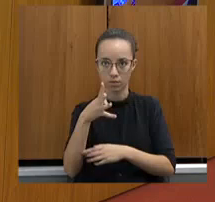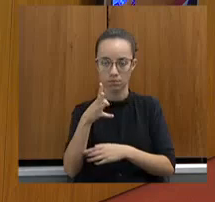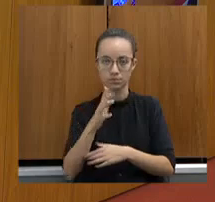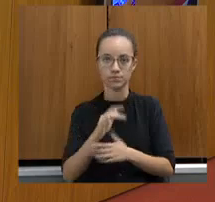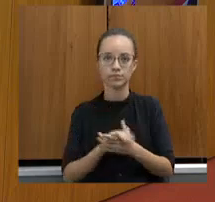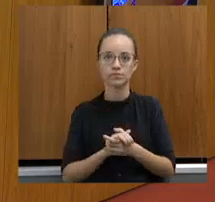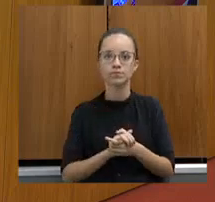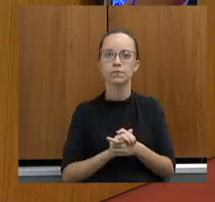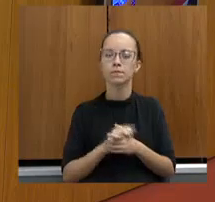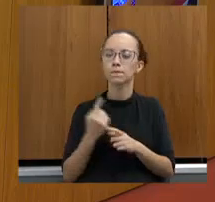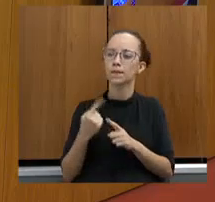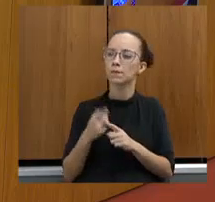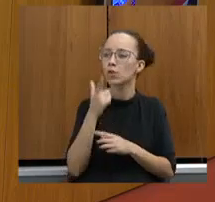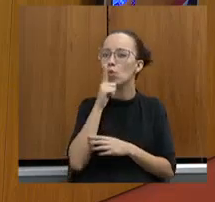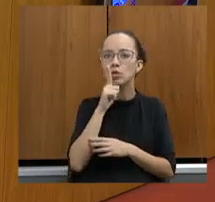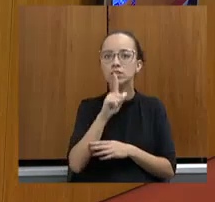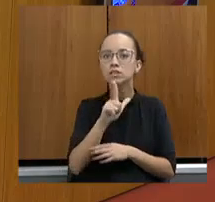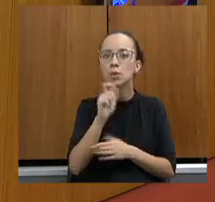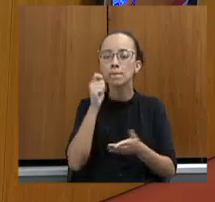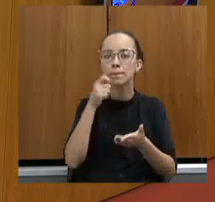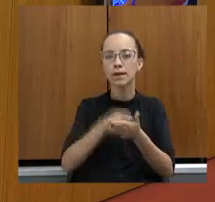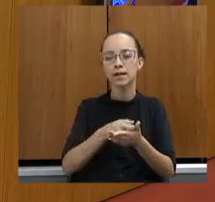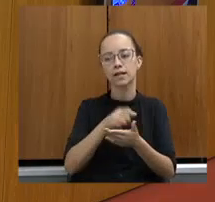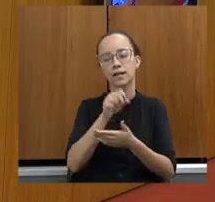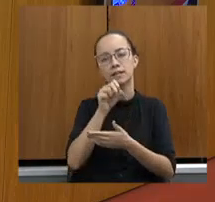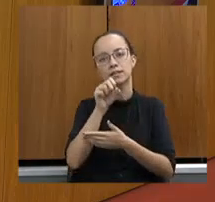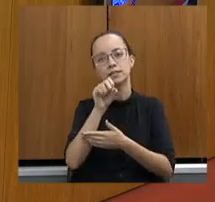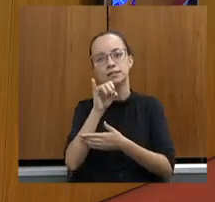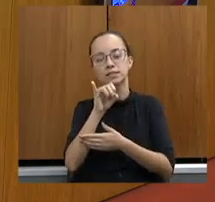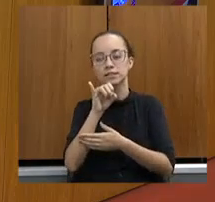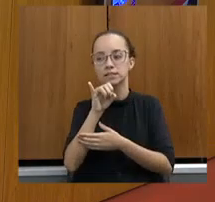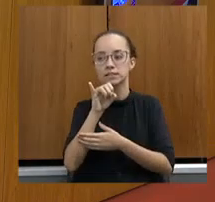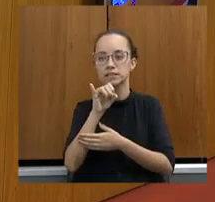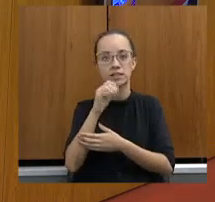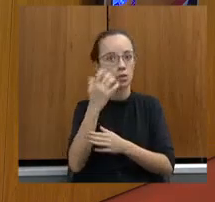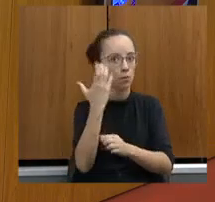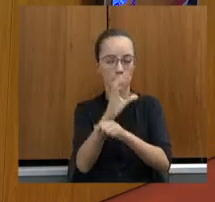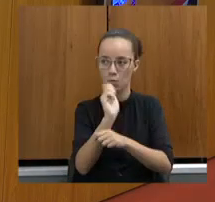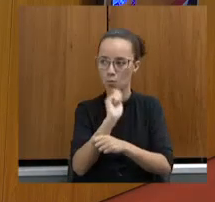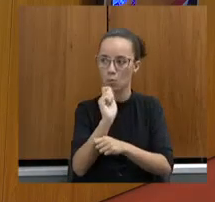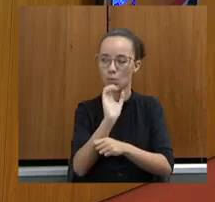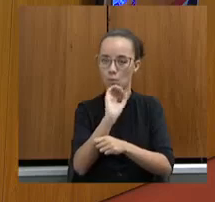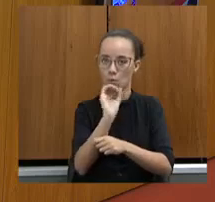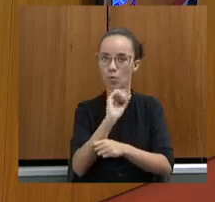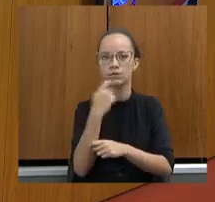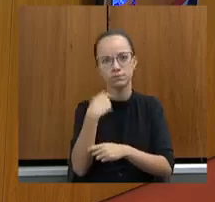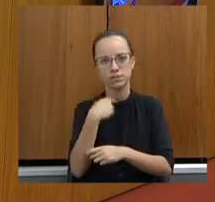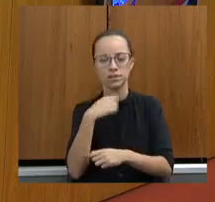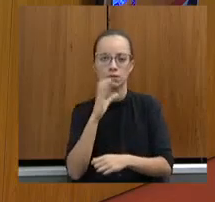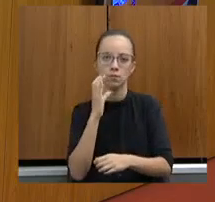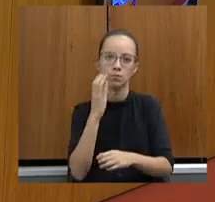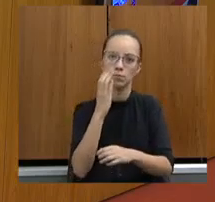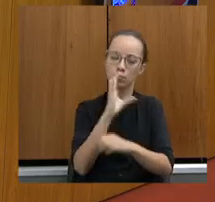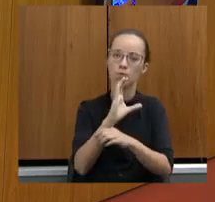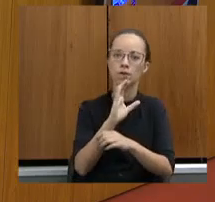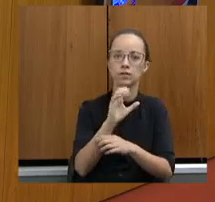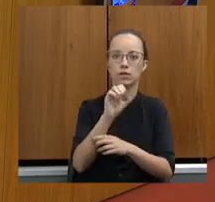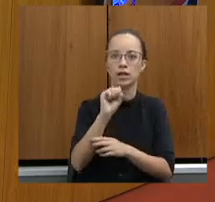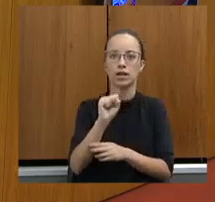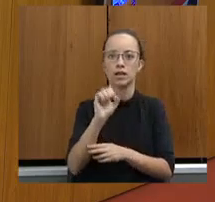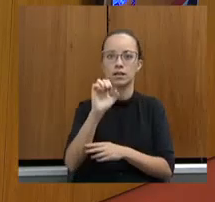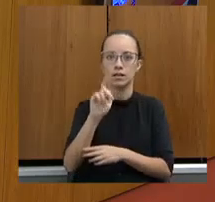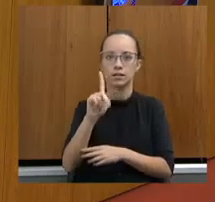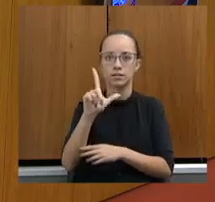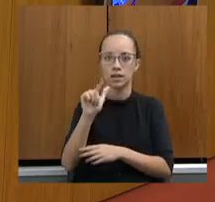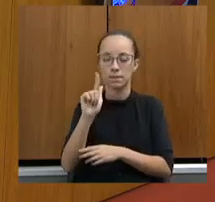é porque eu não consigo fazer pagamento se ela não for publicada e a publicação Ela depende do trâmite interno no órgão então a Seplag que operacionaliza